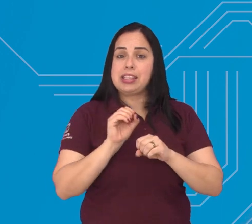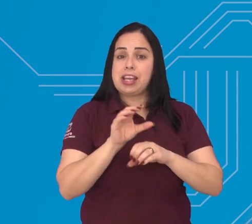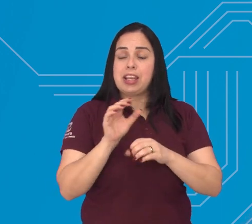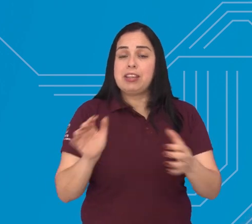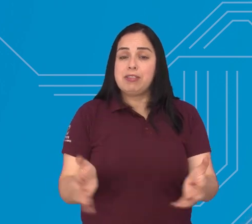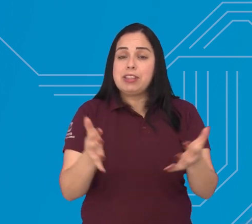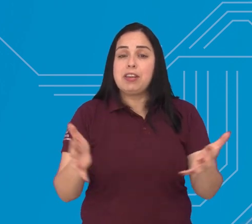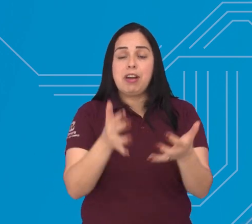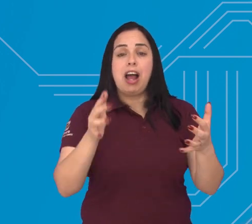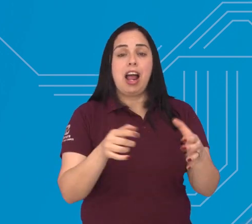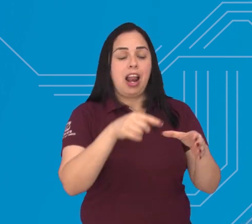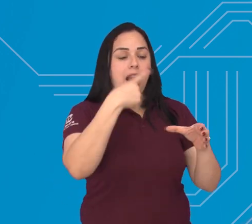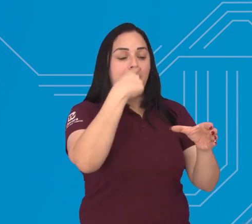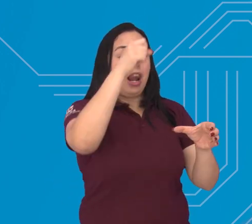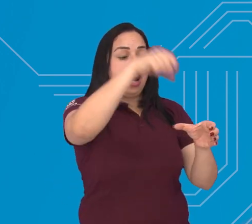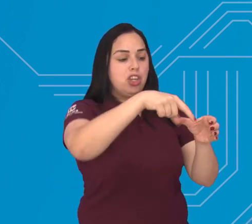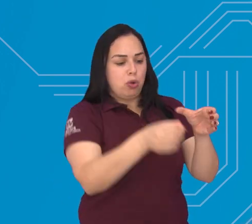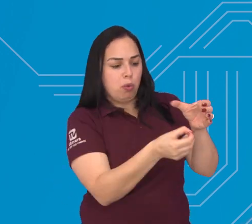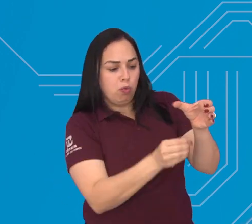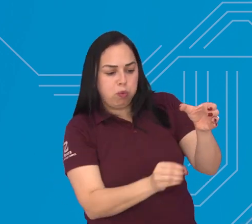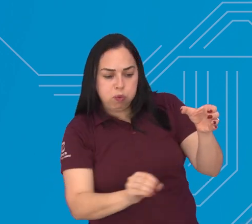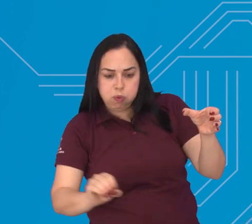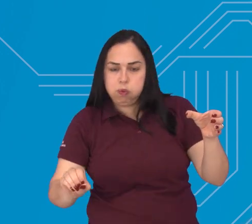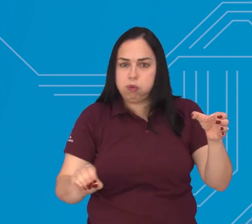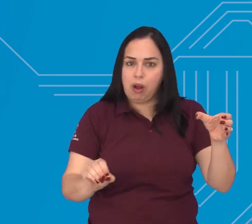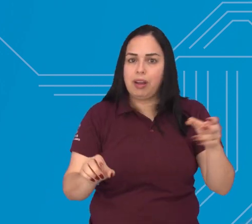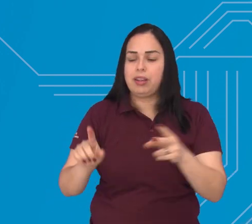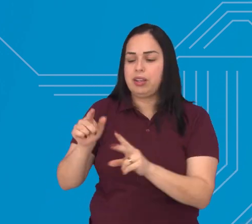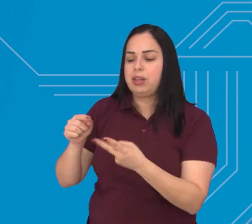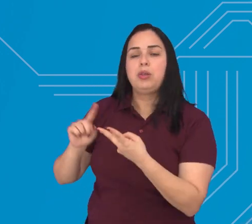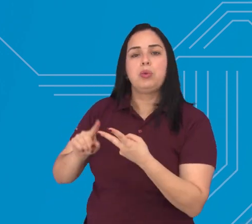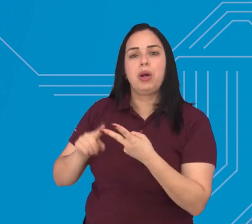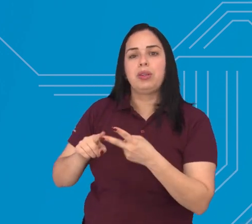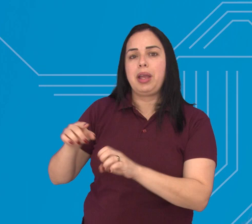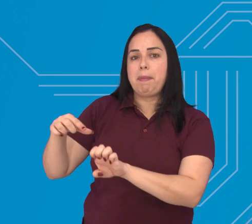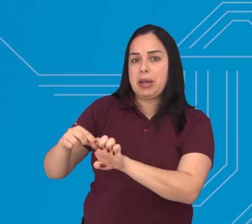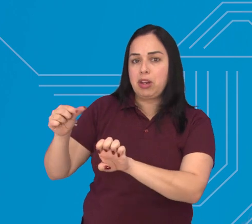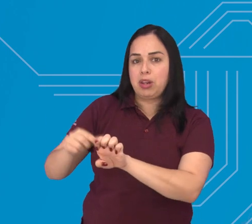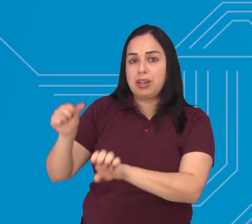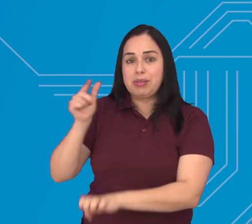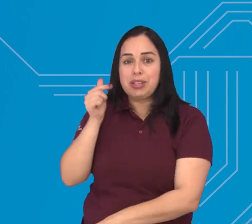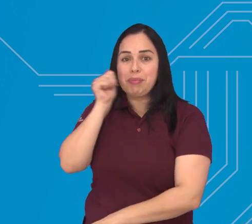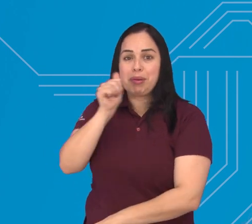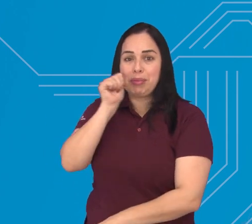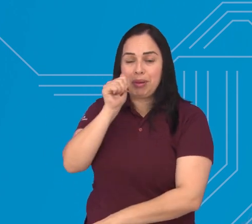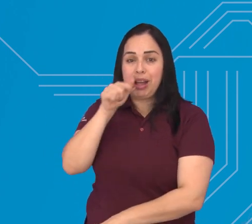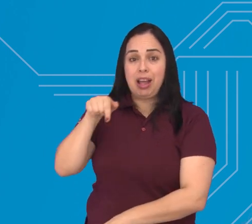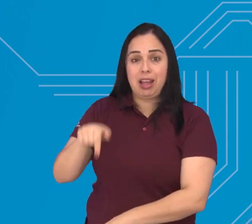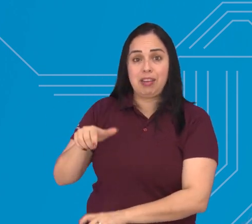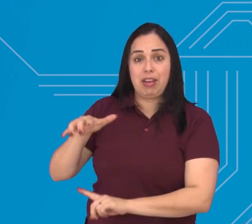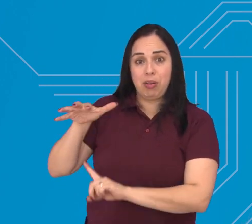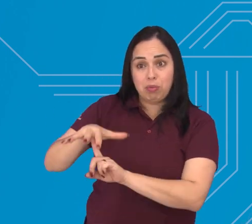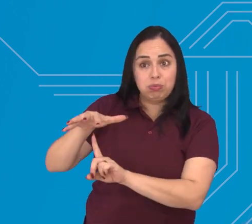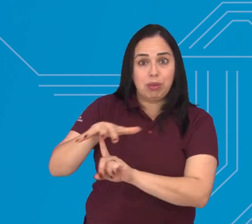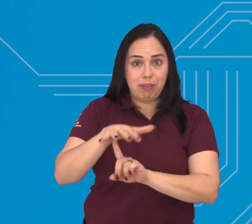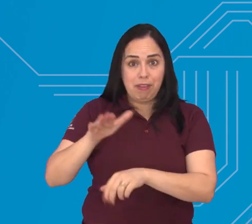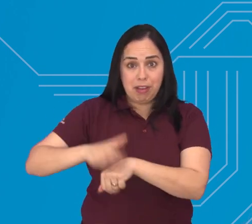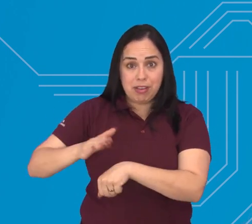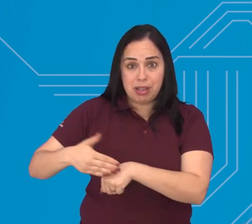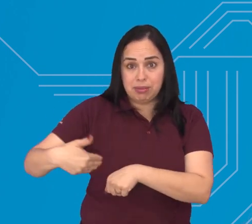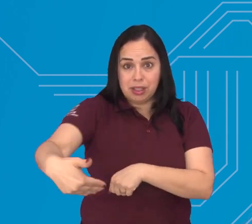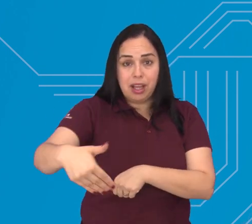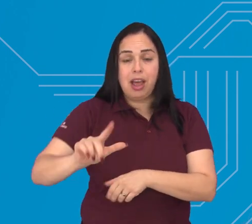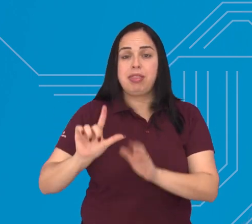uso de lixeiras subterrâneas na cidade e o outro quer estimular o empreendedorismo feminino. São José deve ganhar uma feira sobre o